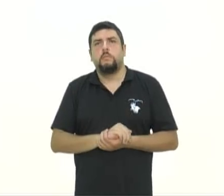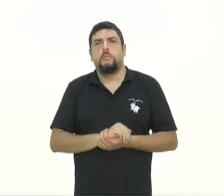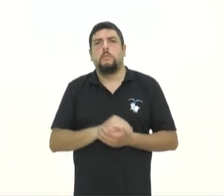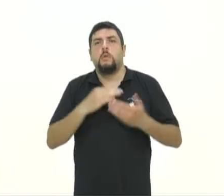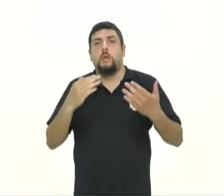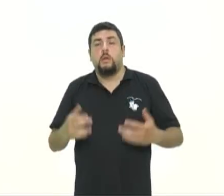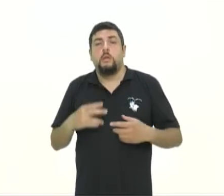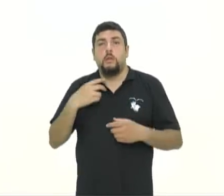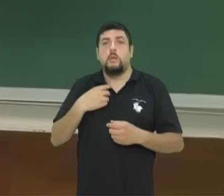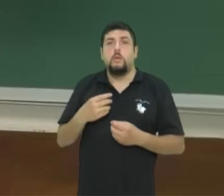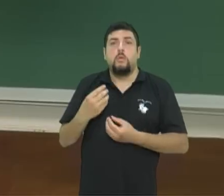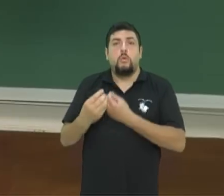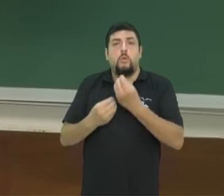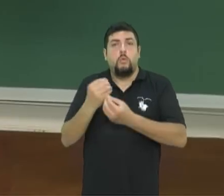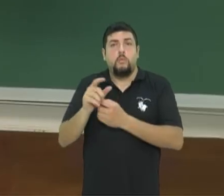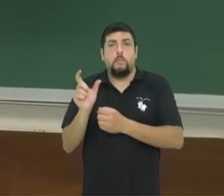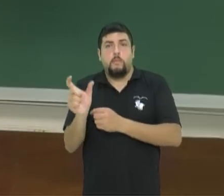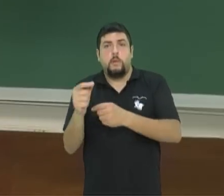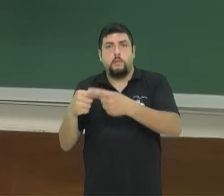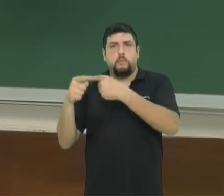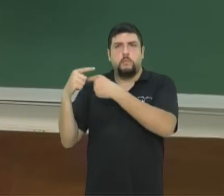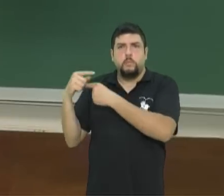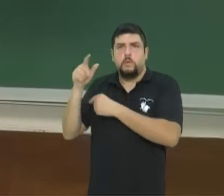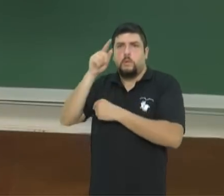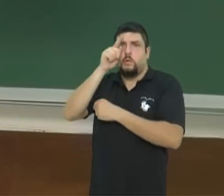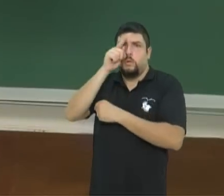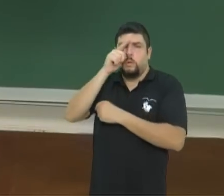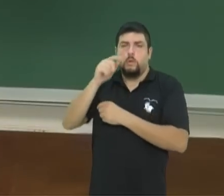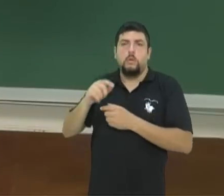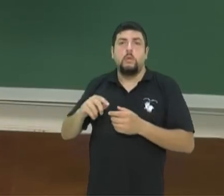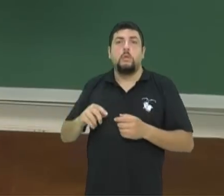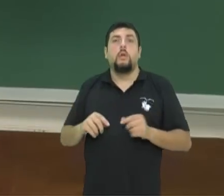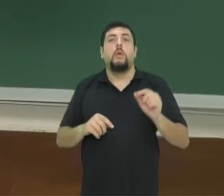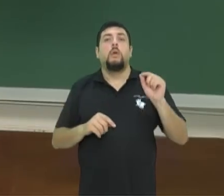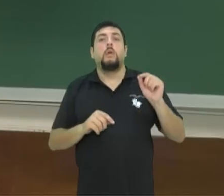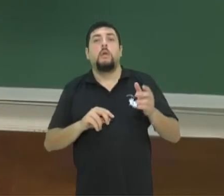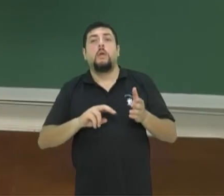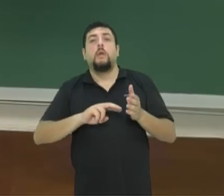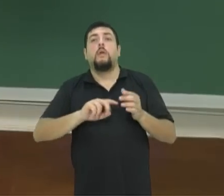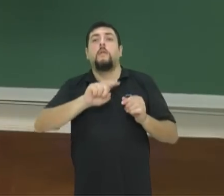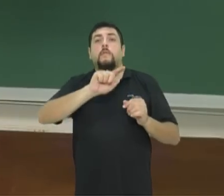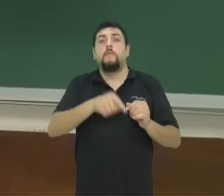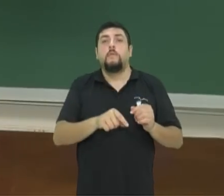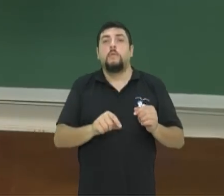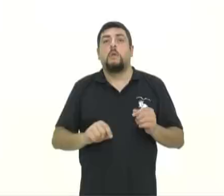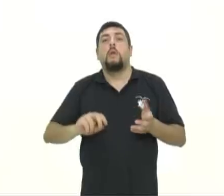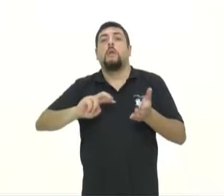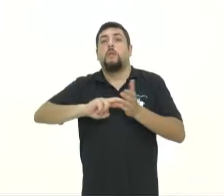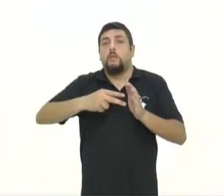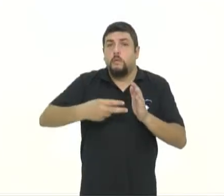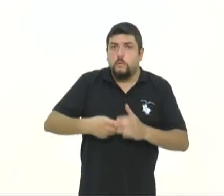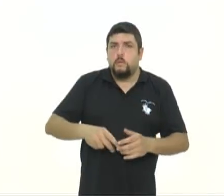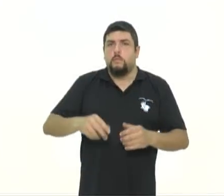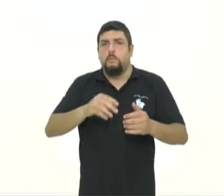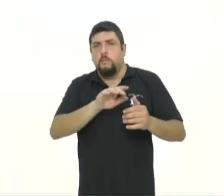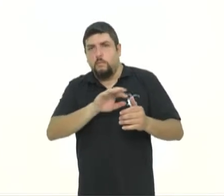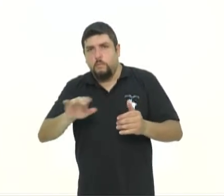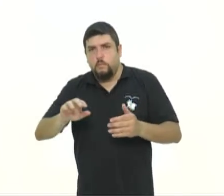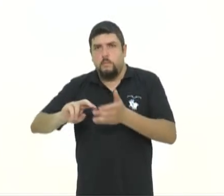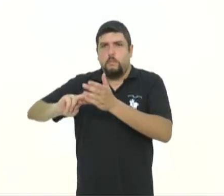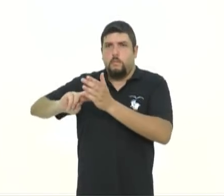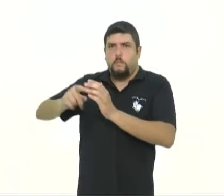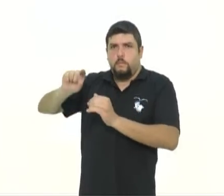vem do termo grego menos, vírgula, que significa mente, entre aspas, né? Vírgula novamente, né?